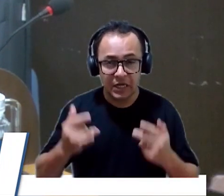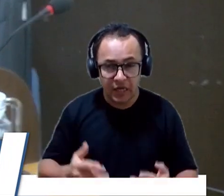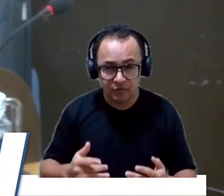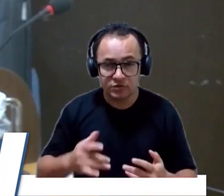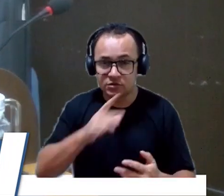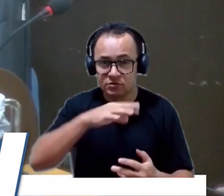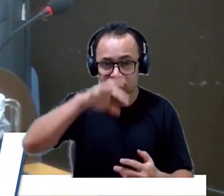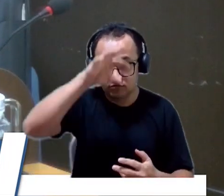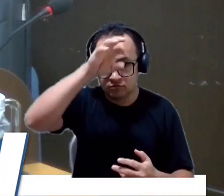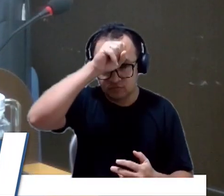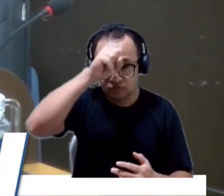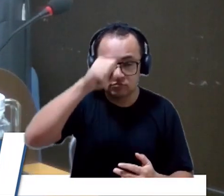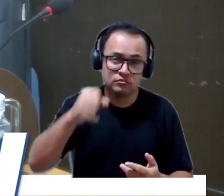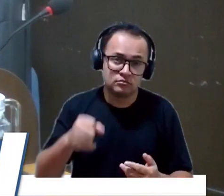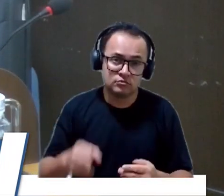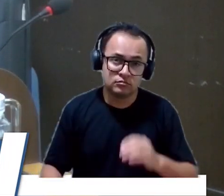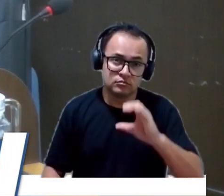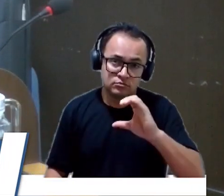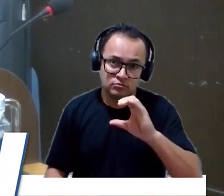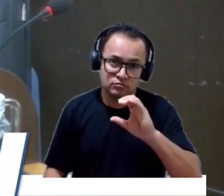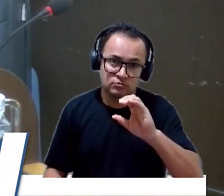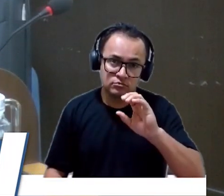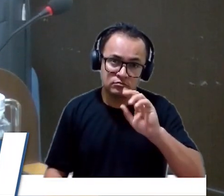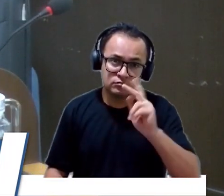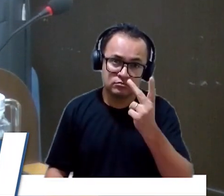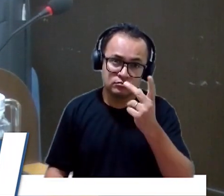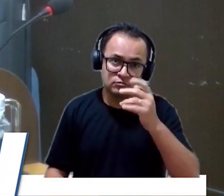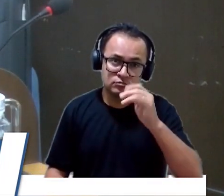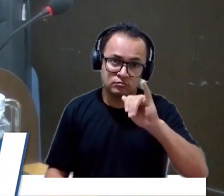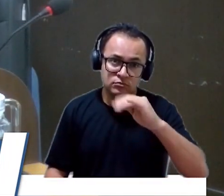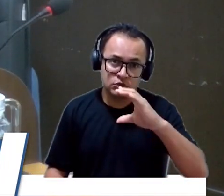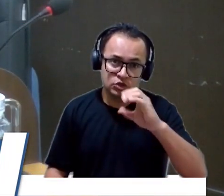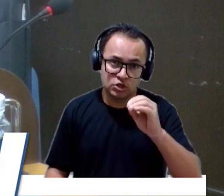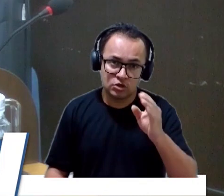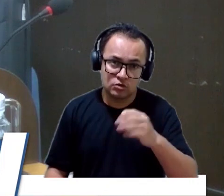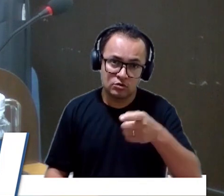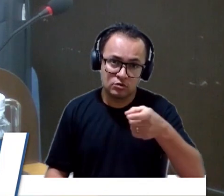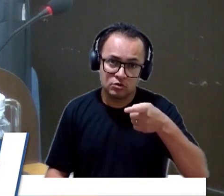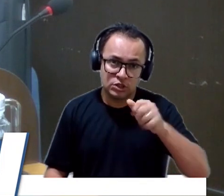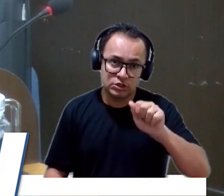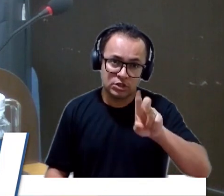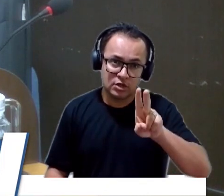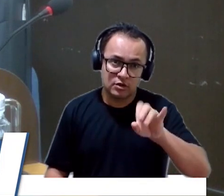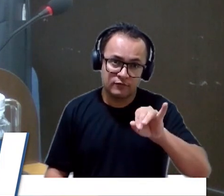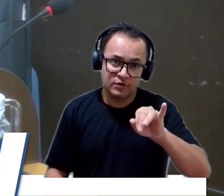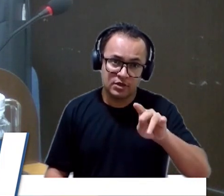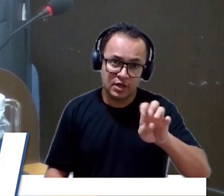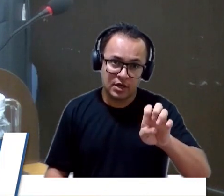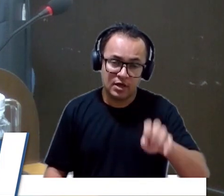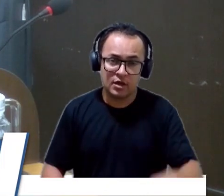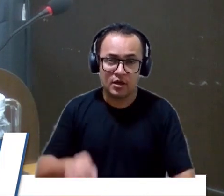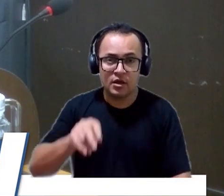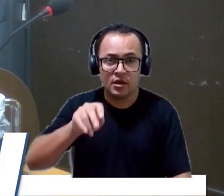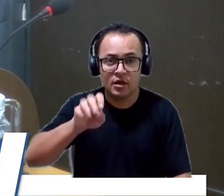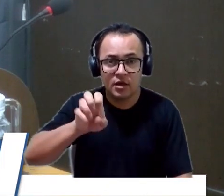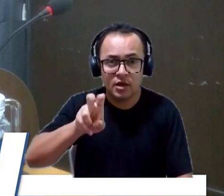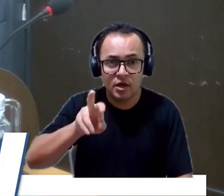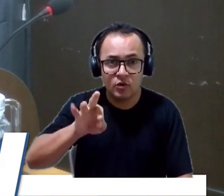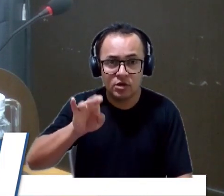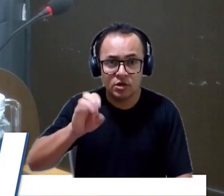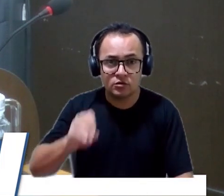Chico Xavier, Eurípides Balsanuff, Ismael